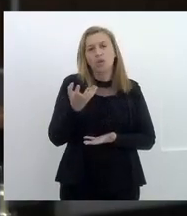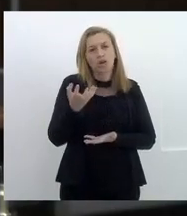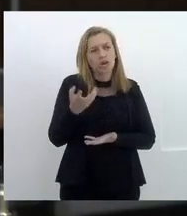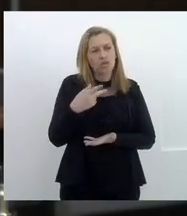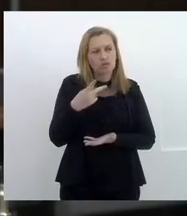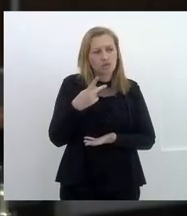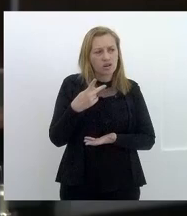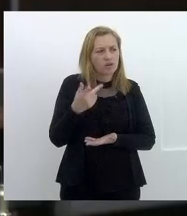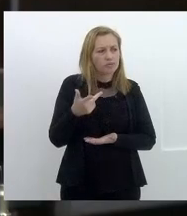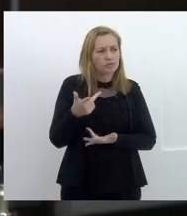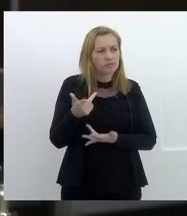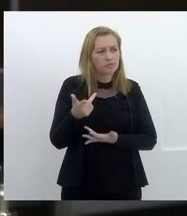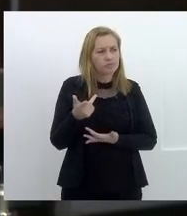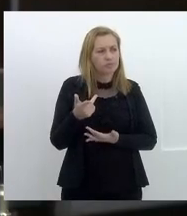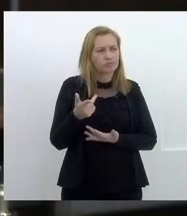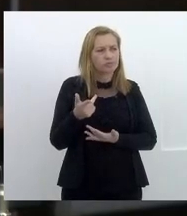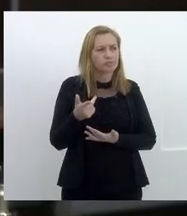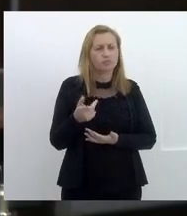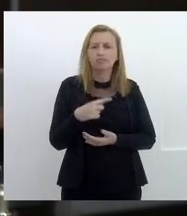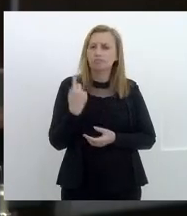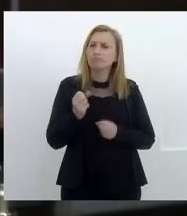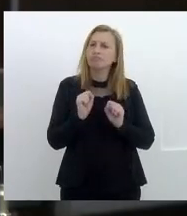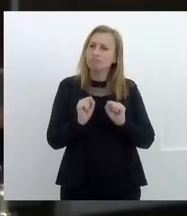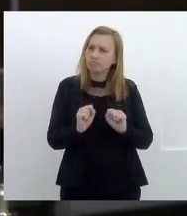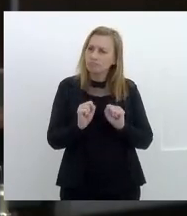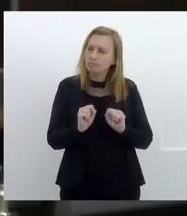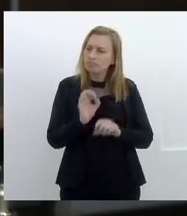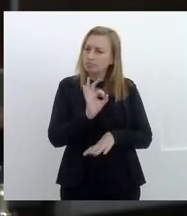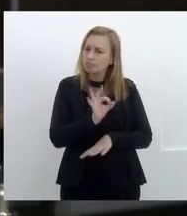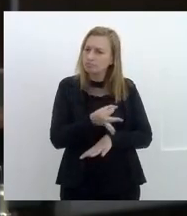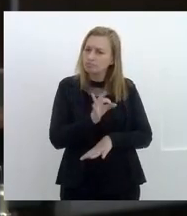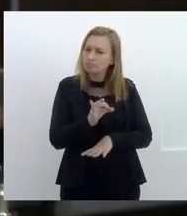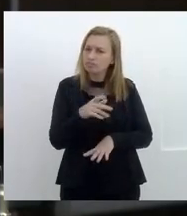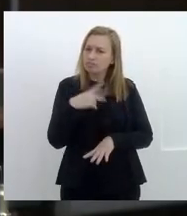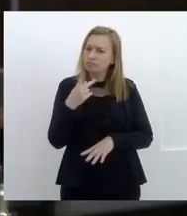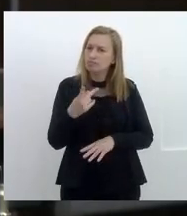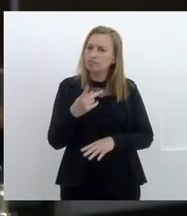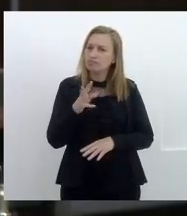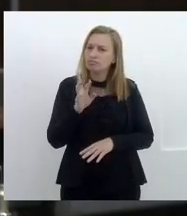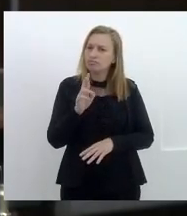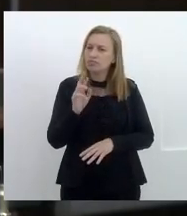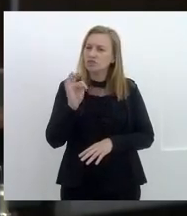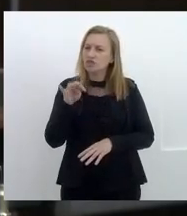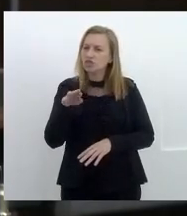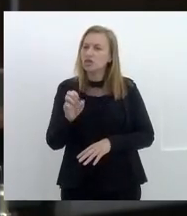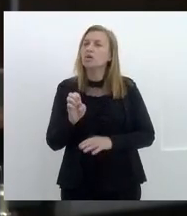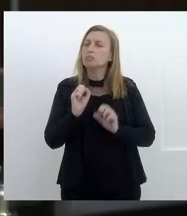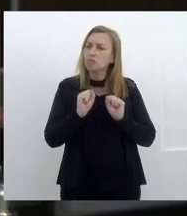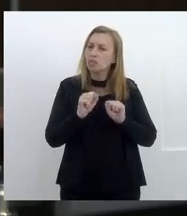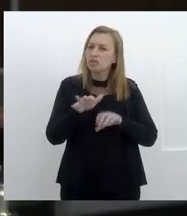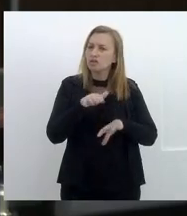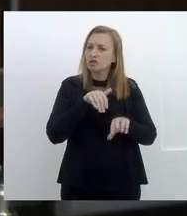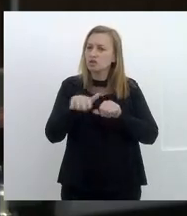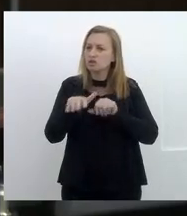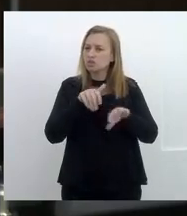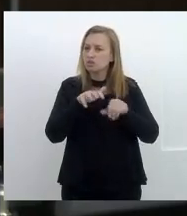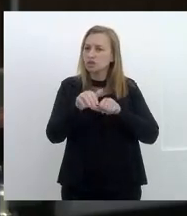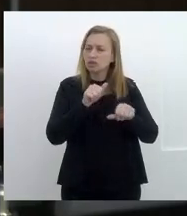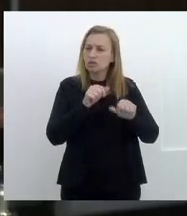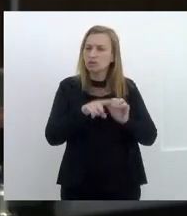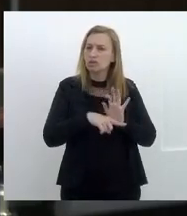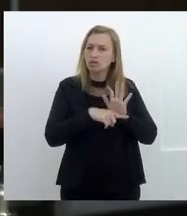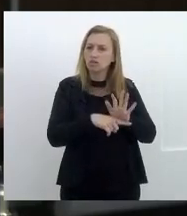primeiro. Questionar é que a gente possa estar de fato para tão de um regime que possa ser chamado de